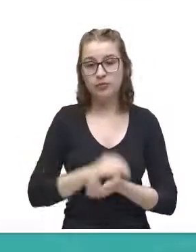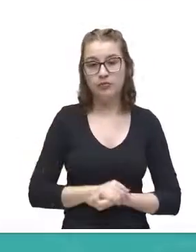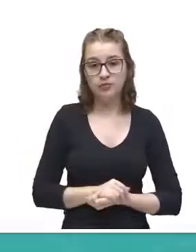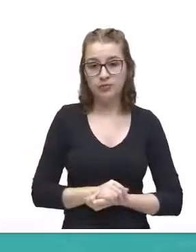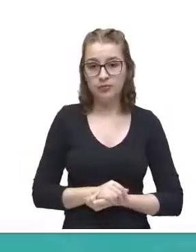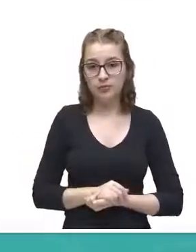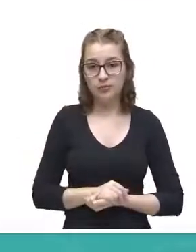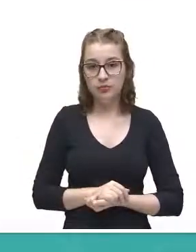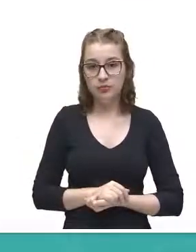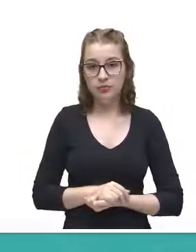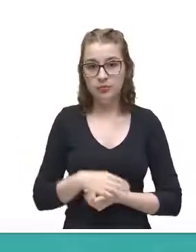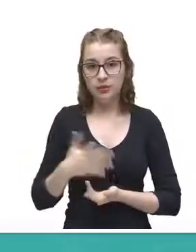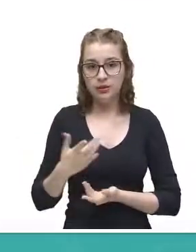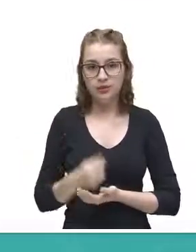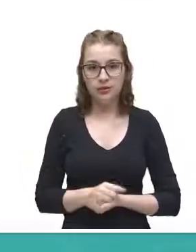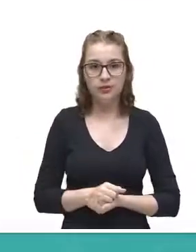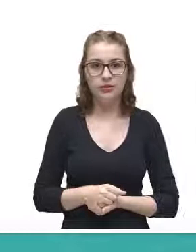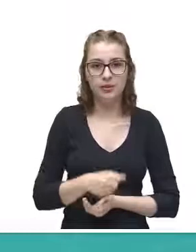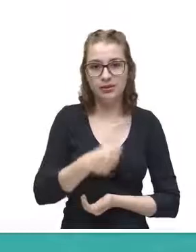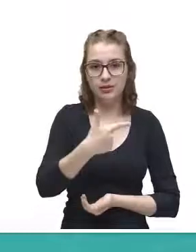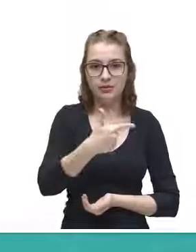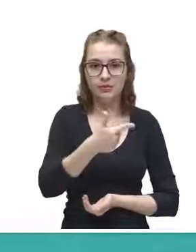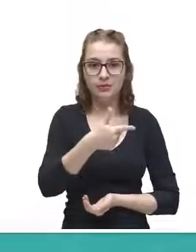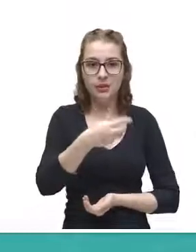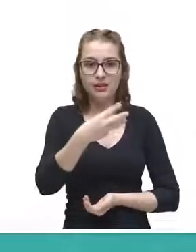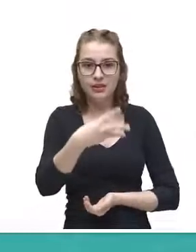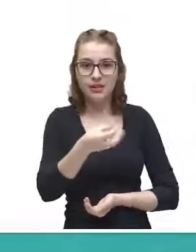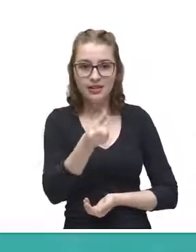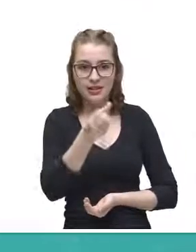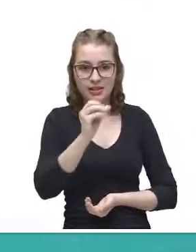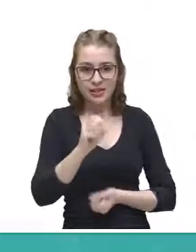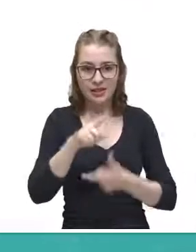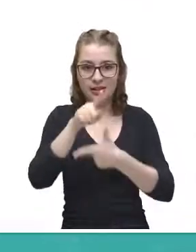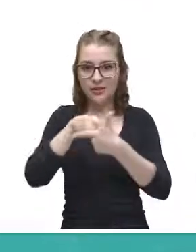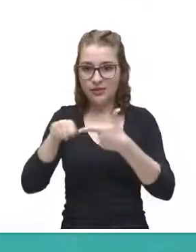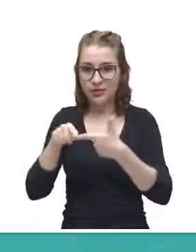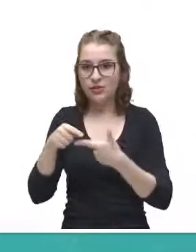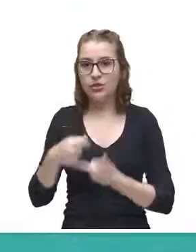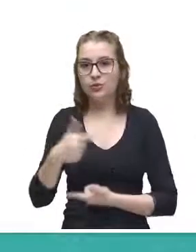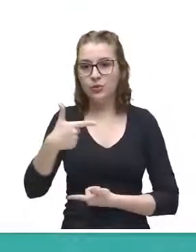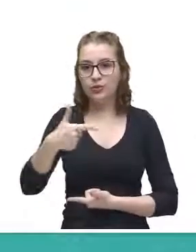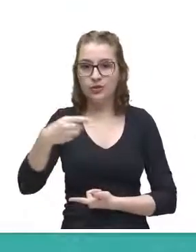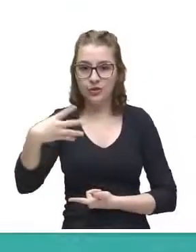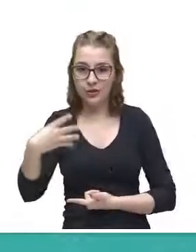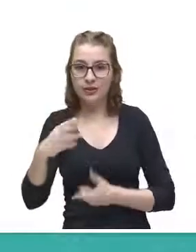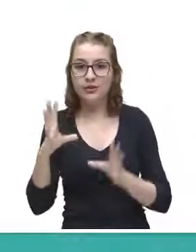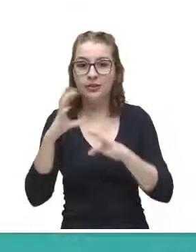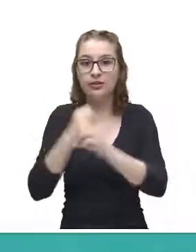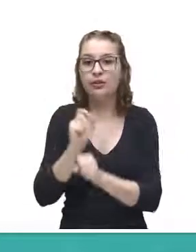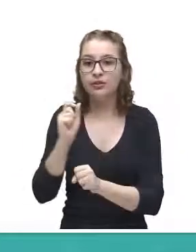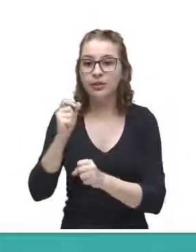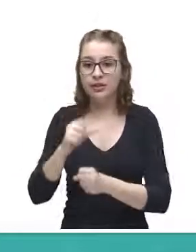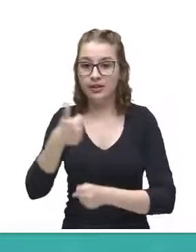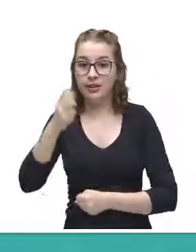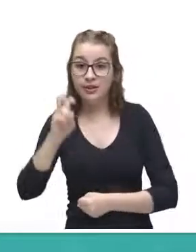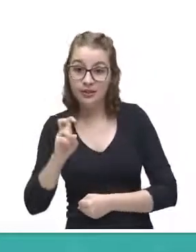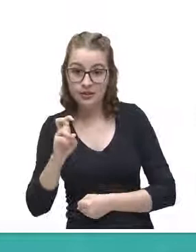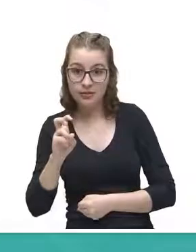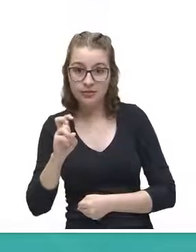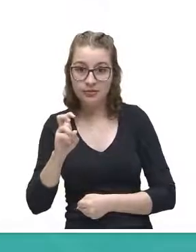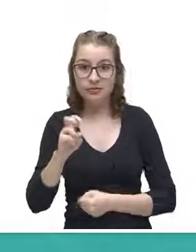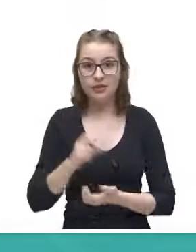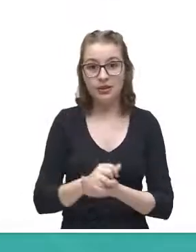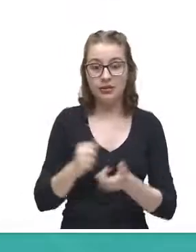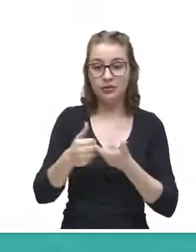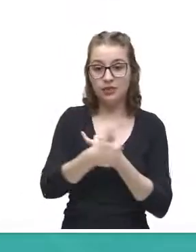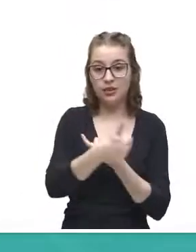dar 15 graus. Então, a cada 15 graus que nós temos aqui do nosso planeta, né, vai